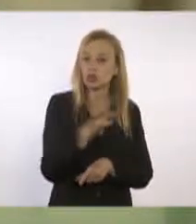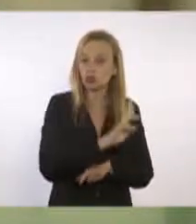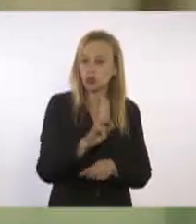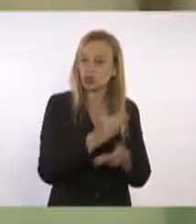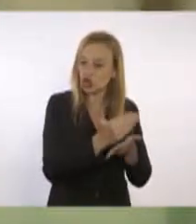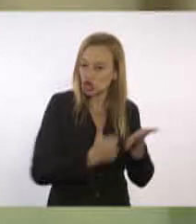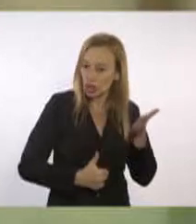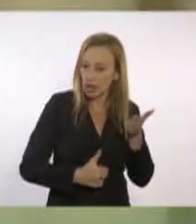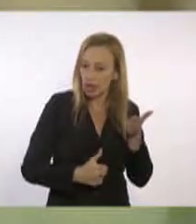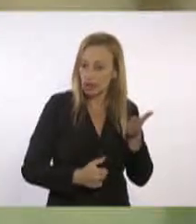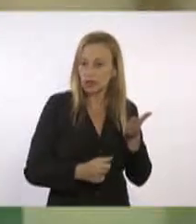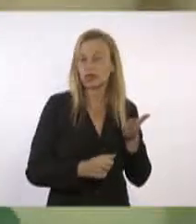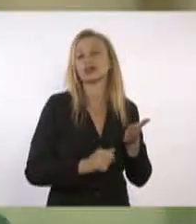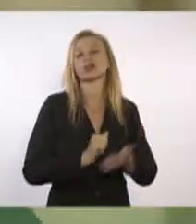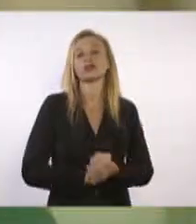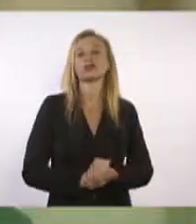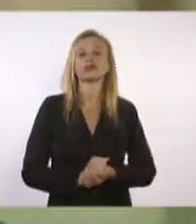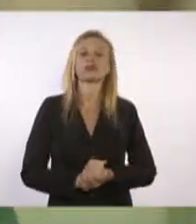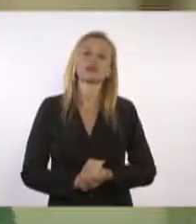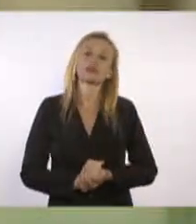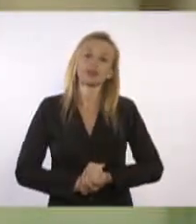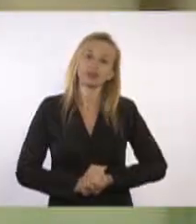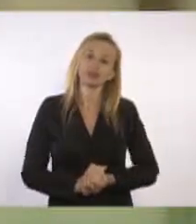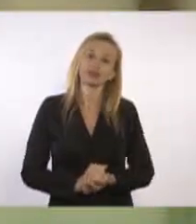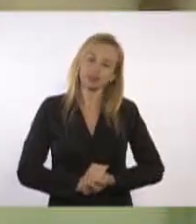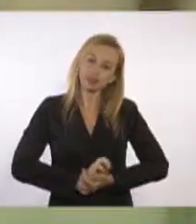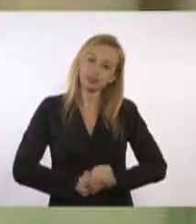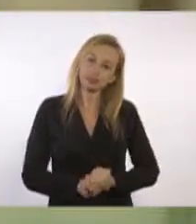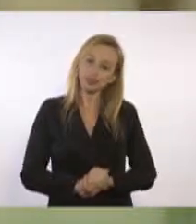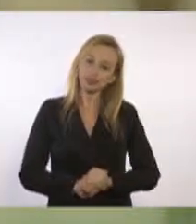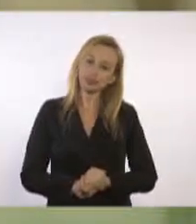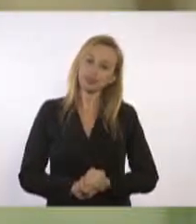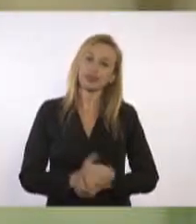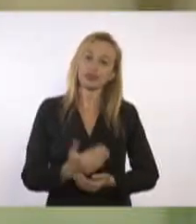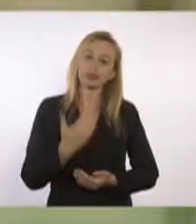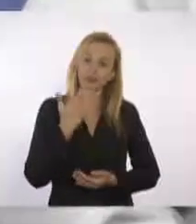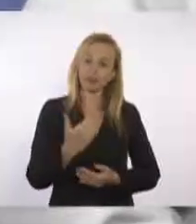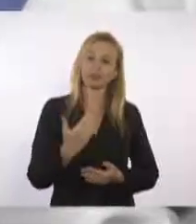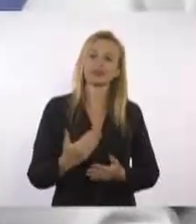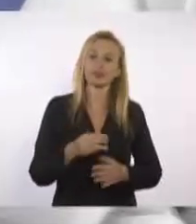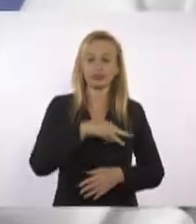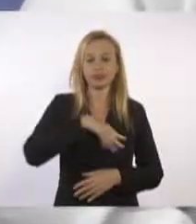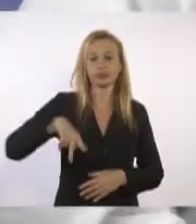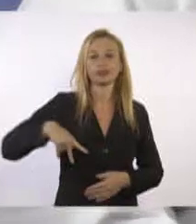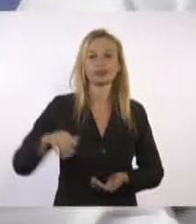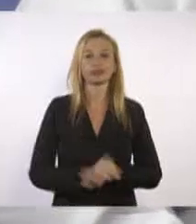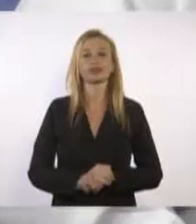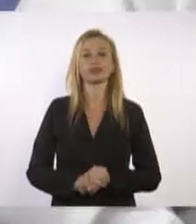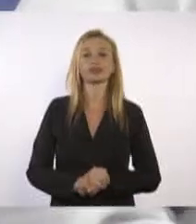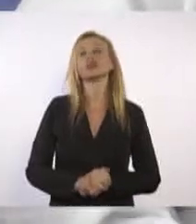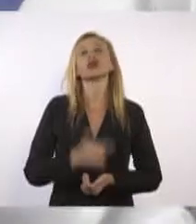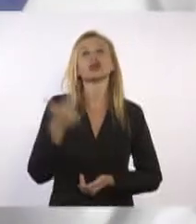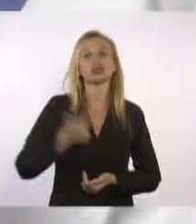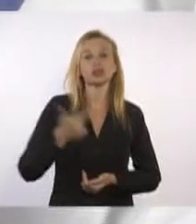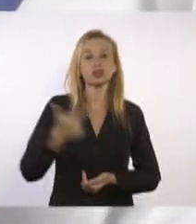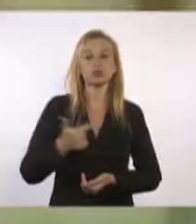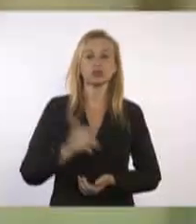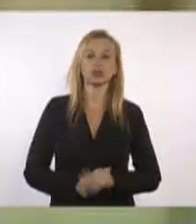conste na petição ao Ministério Público. Vamos passar para o segundo